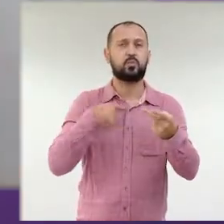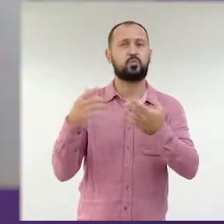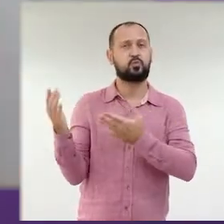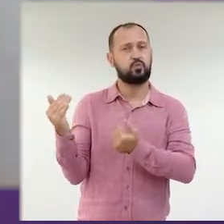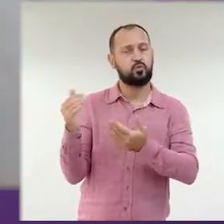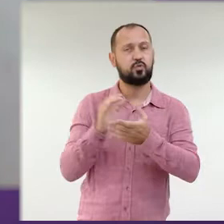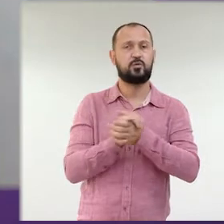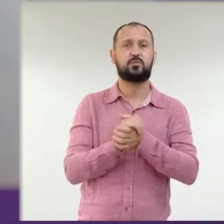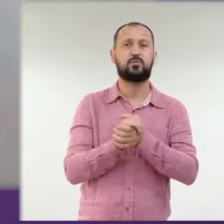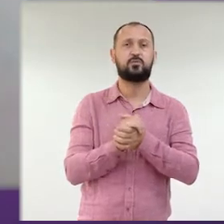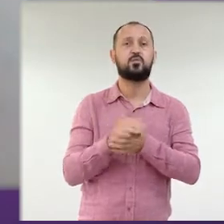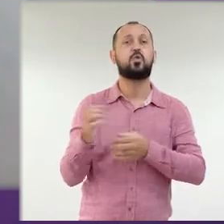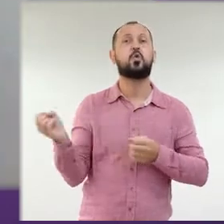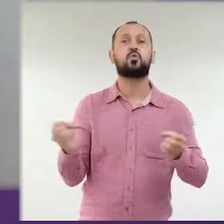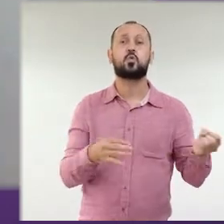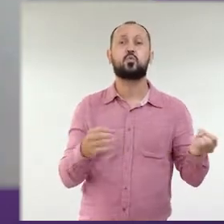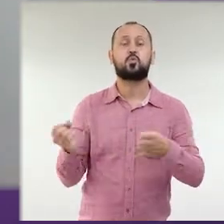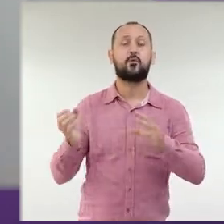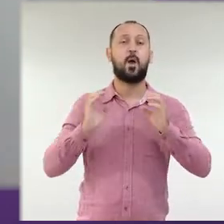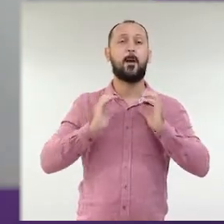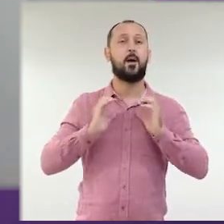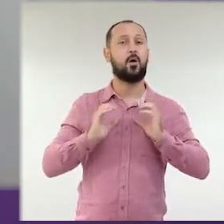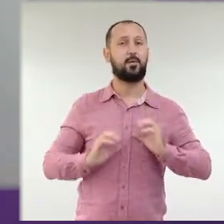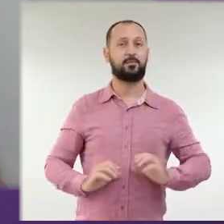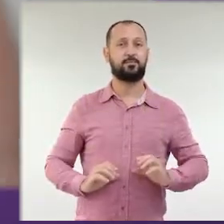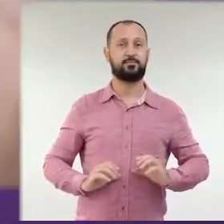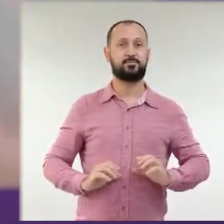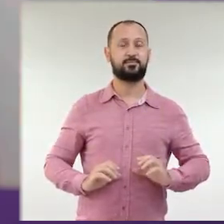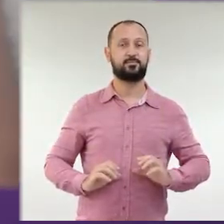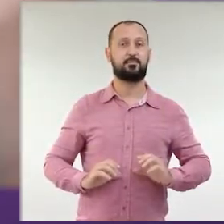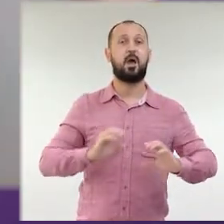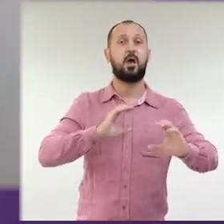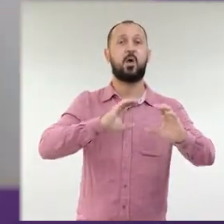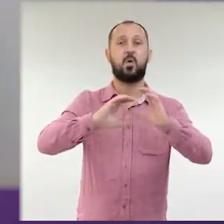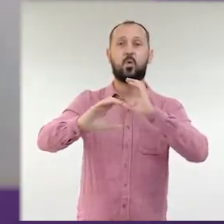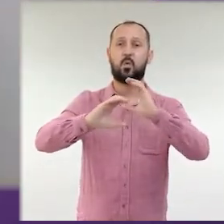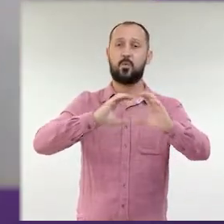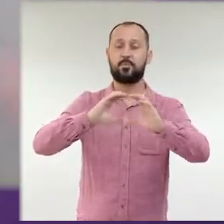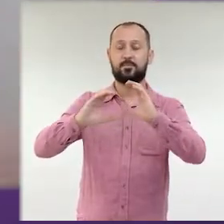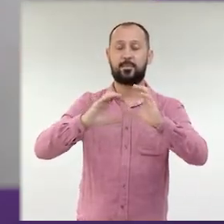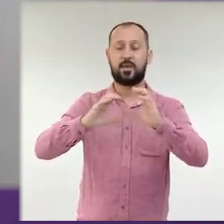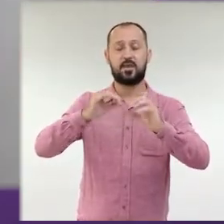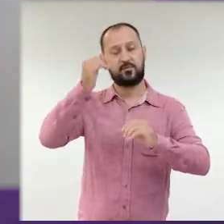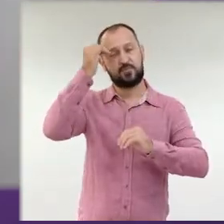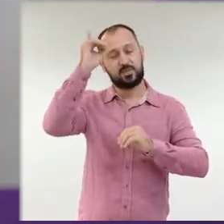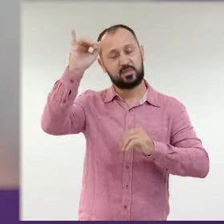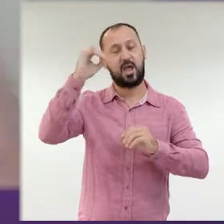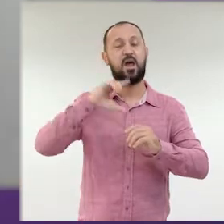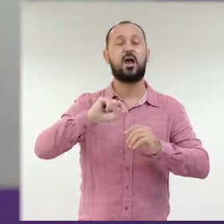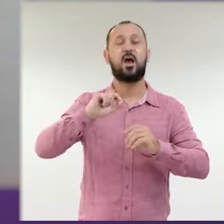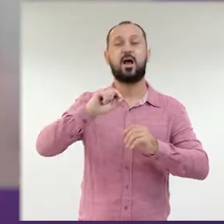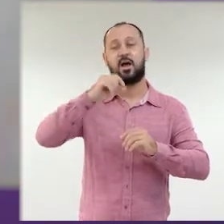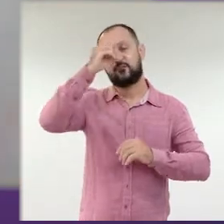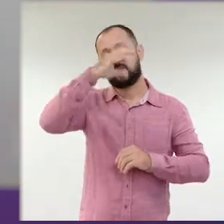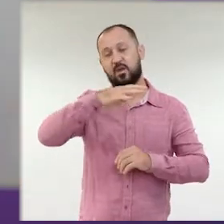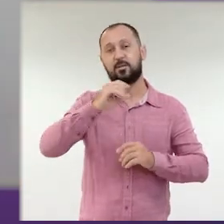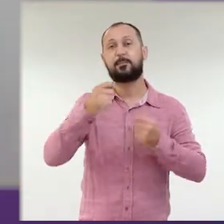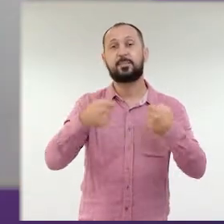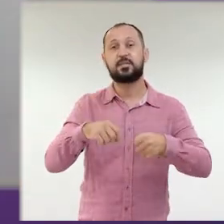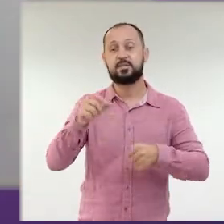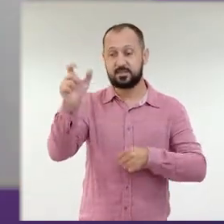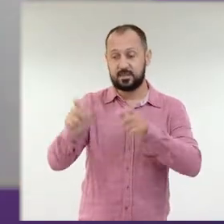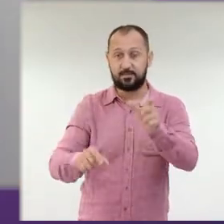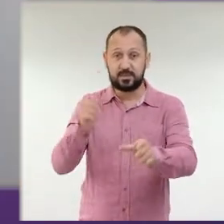com jovens, esse novo comportamento, uma comunicação não violenta. Nós precisamos dizer